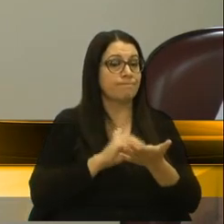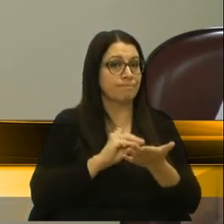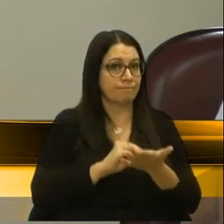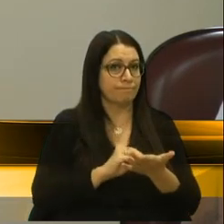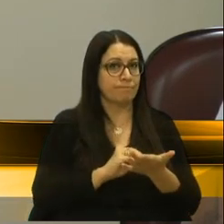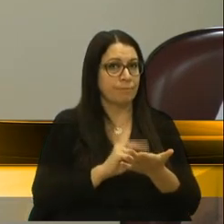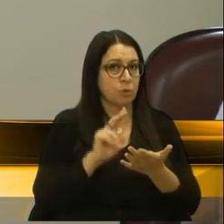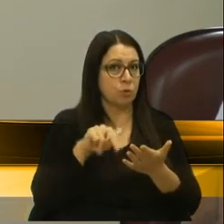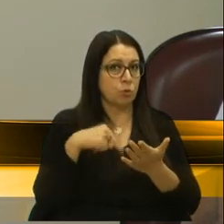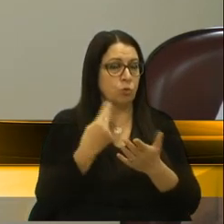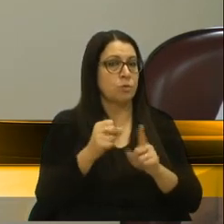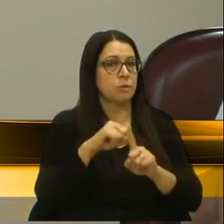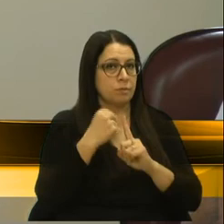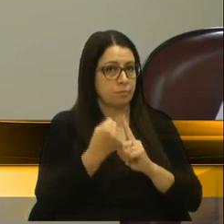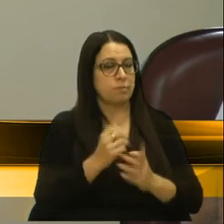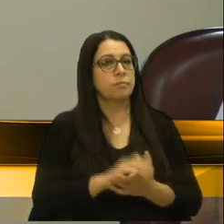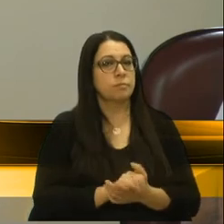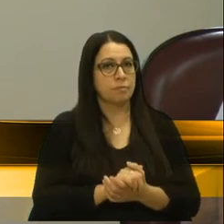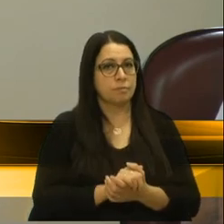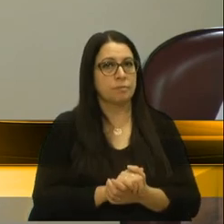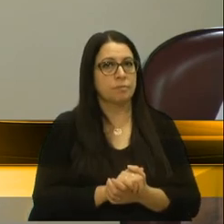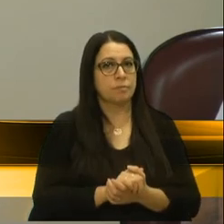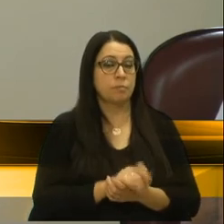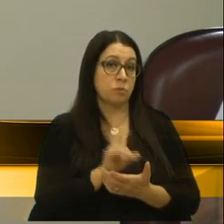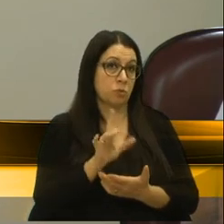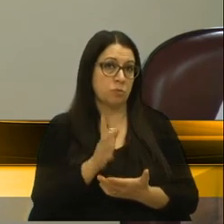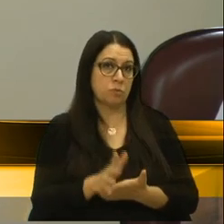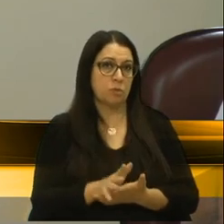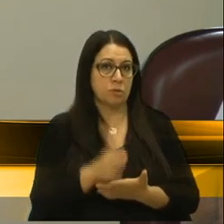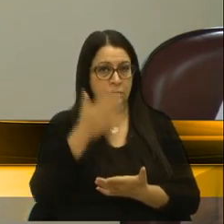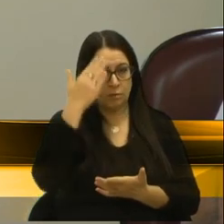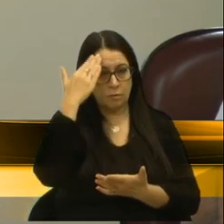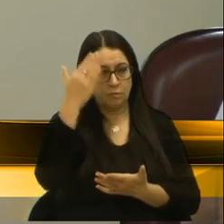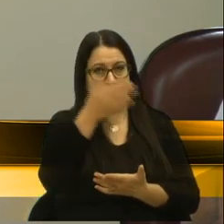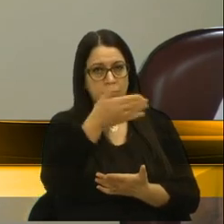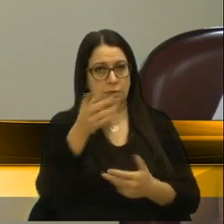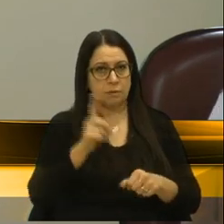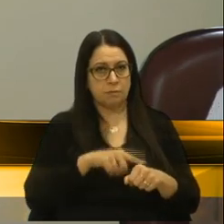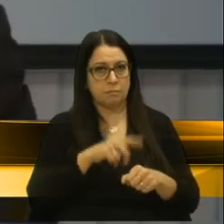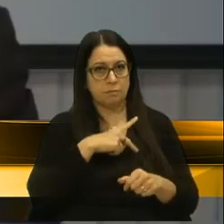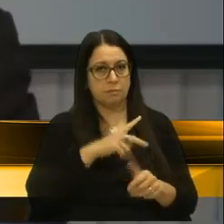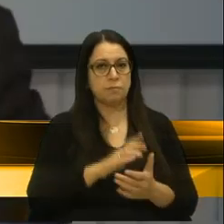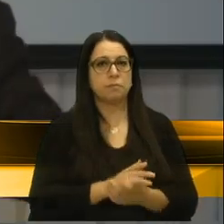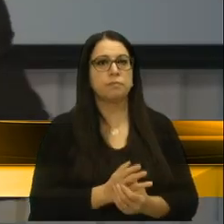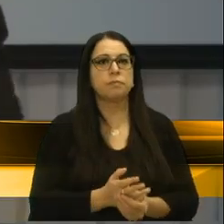na nossa sociedade. Por hoje era isso, eu agradeço o espaço, presidente.